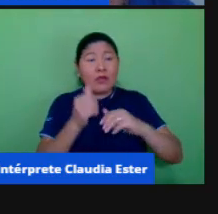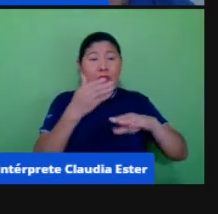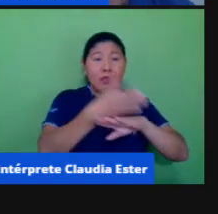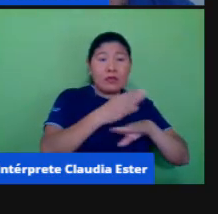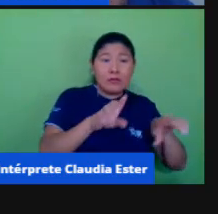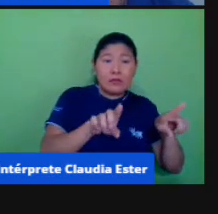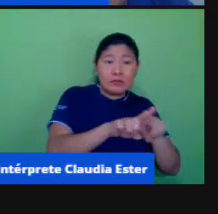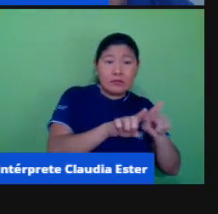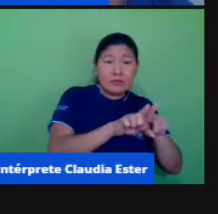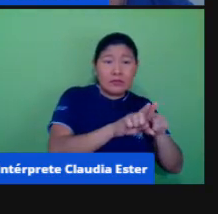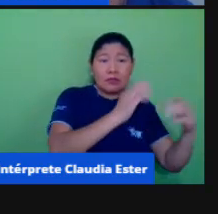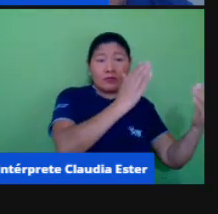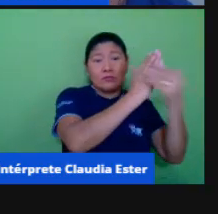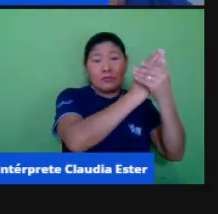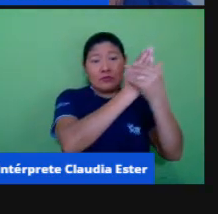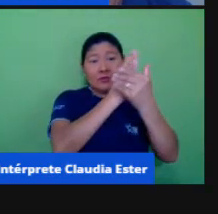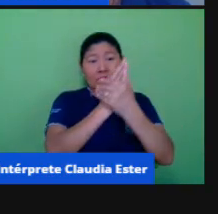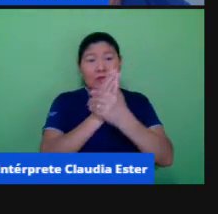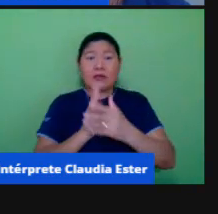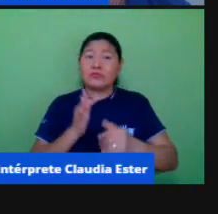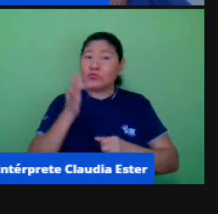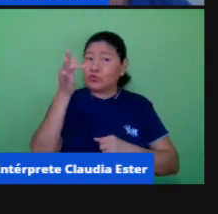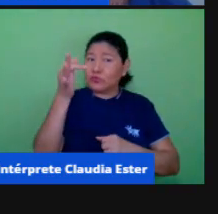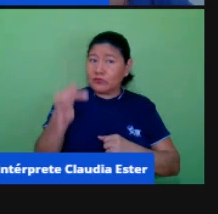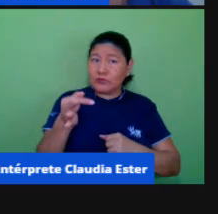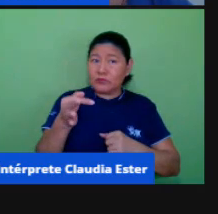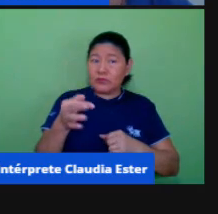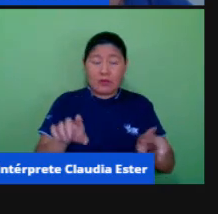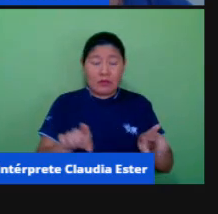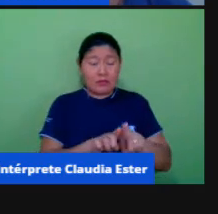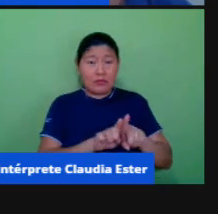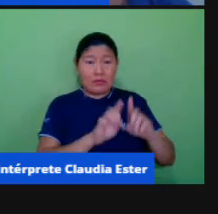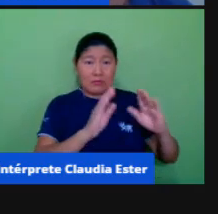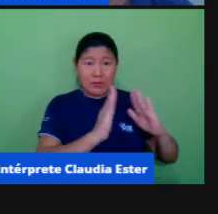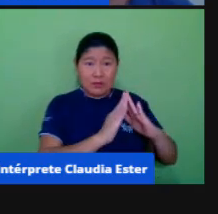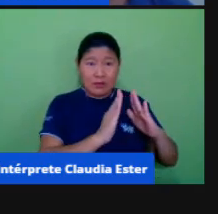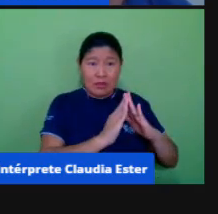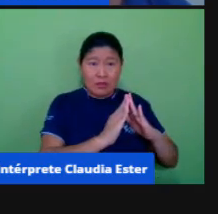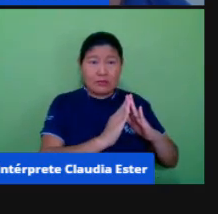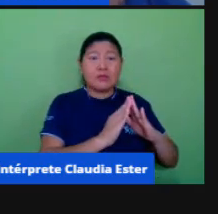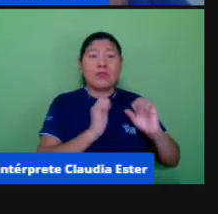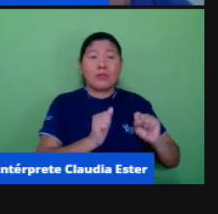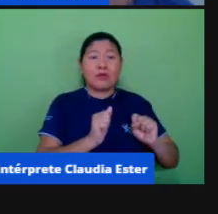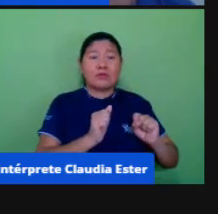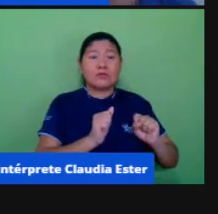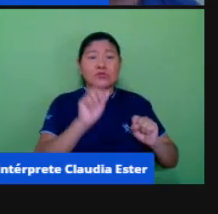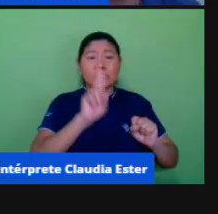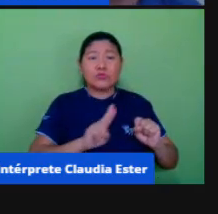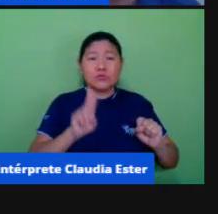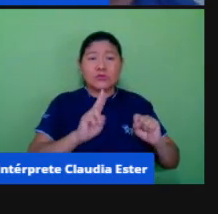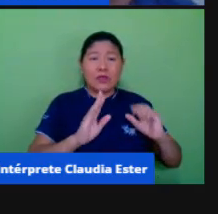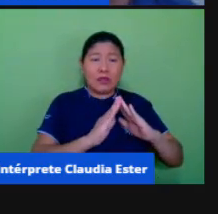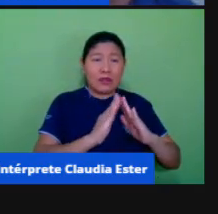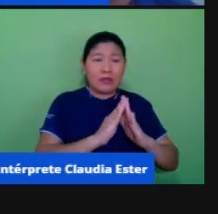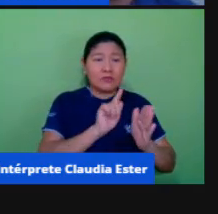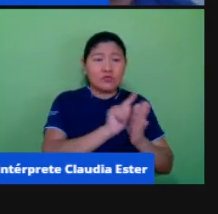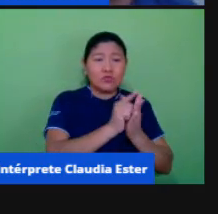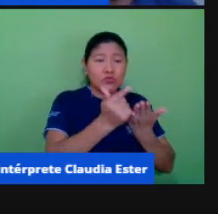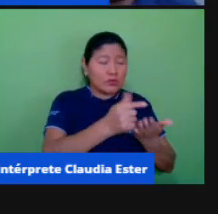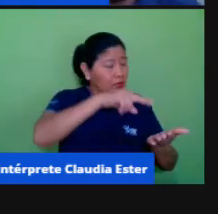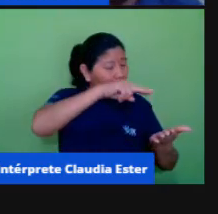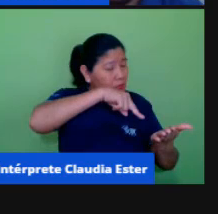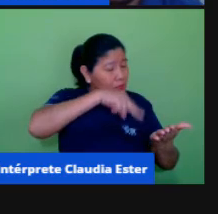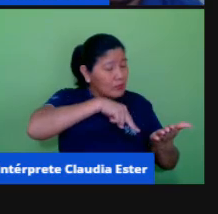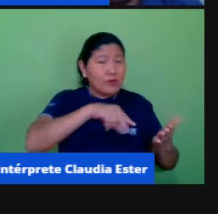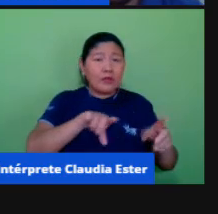agora, mas ele pode buscar, por exemplo, na própria casa, né, uma revista, uma leitura em uma revista, uma leitura em um jornal. Tudo